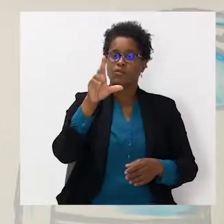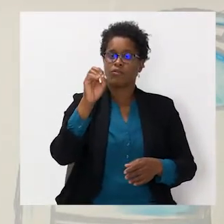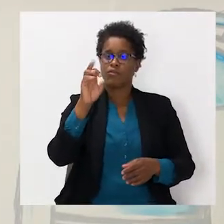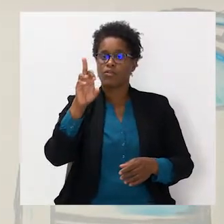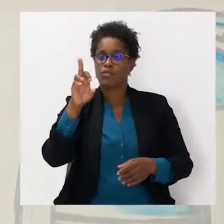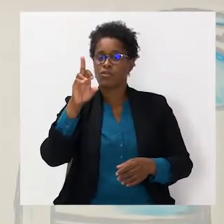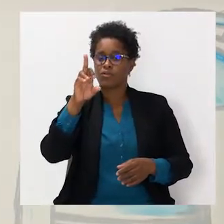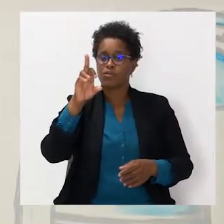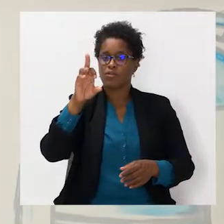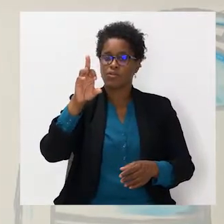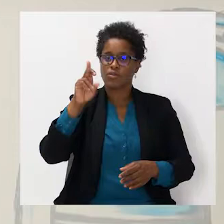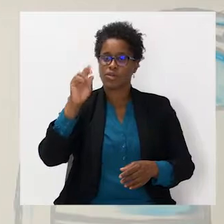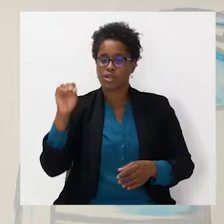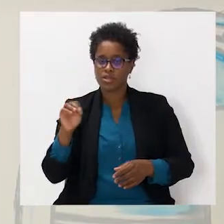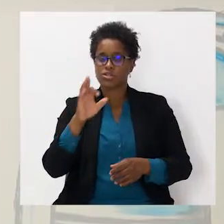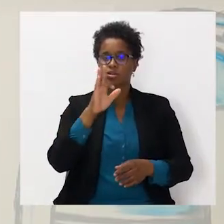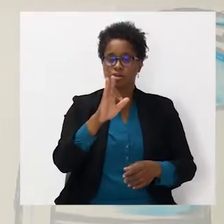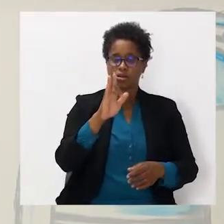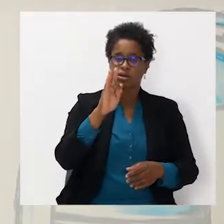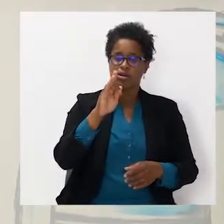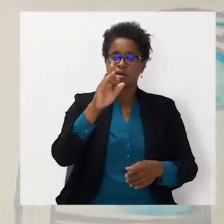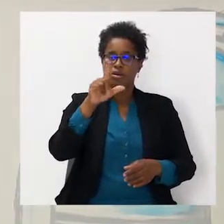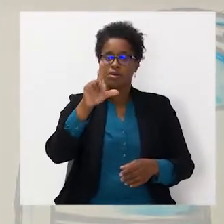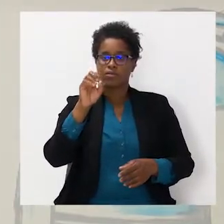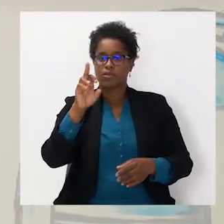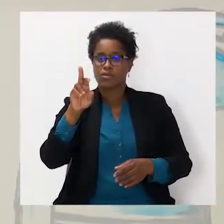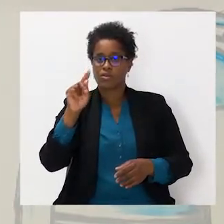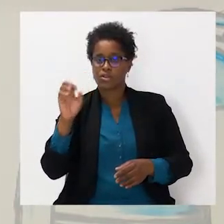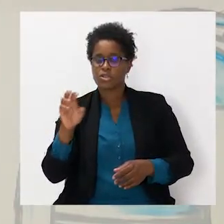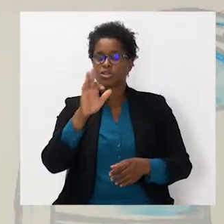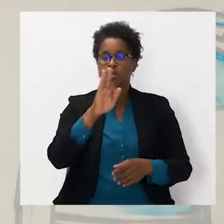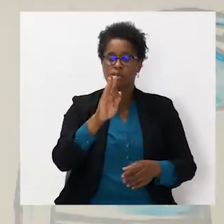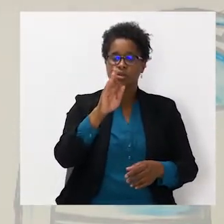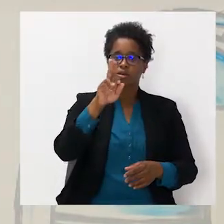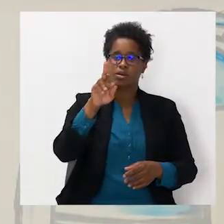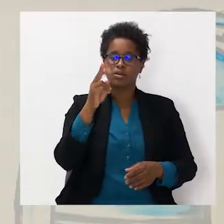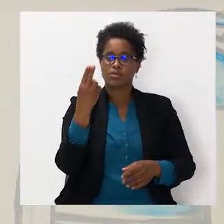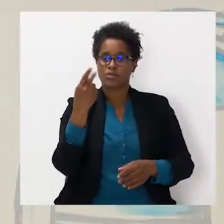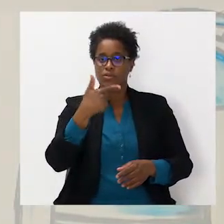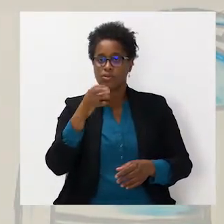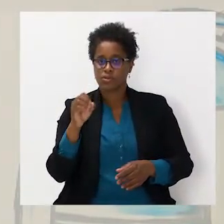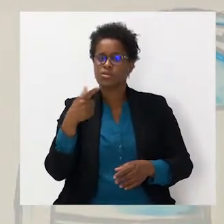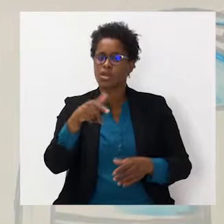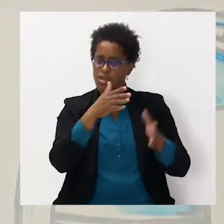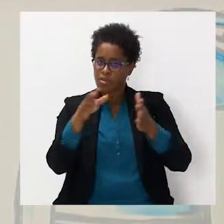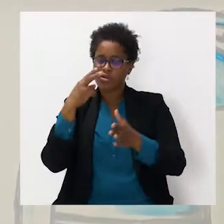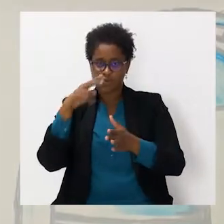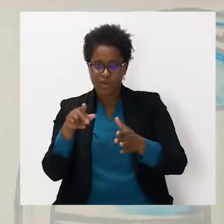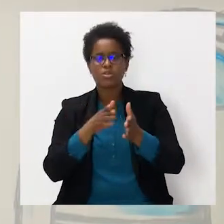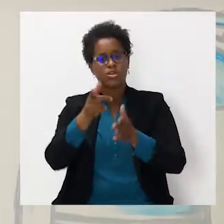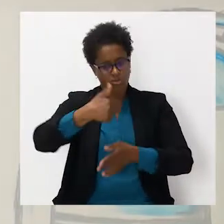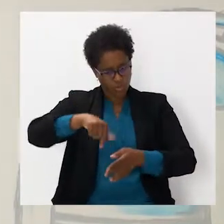flores e frutos. Então, estão a ver? Tem essas partes. Então, nós usamos essas partes de